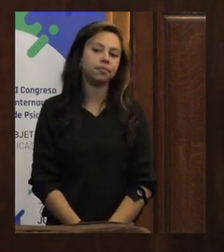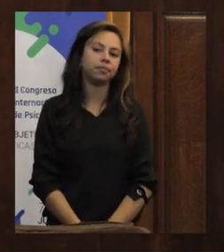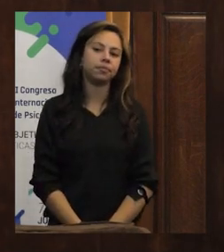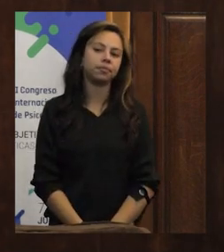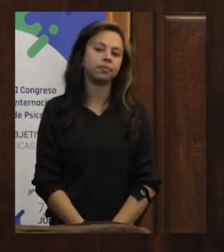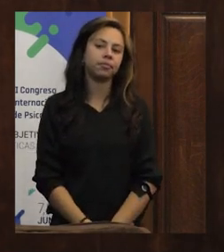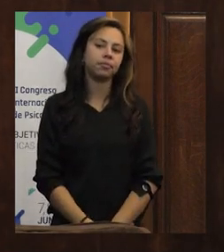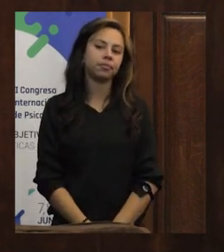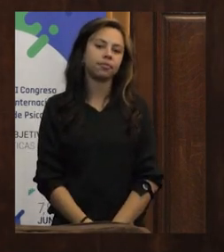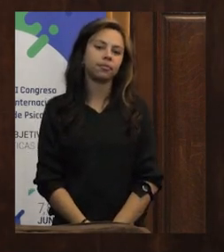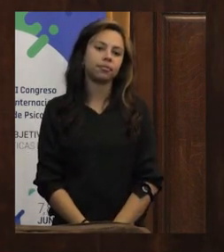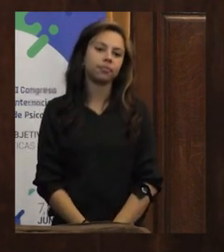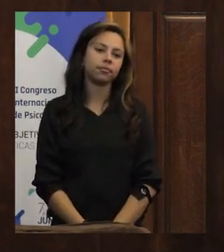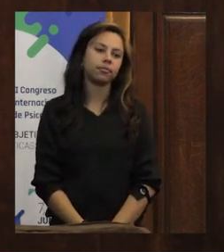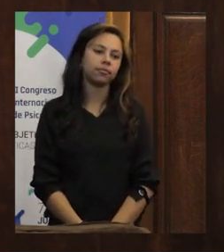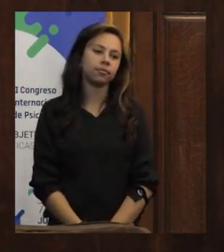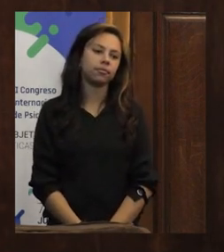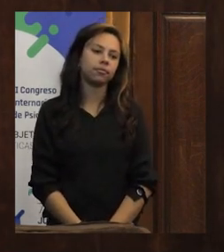E...